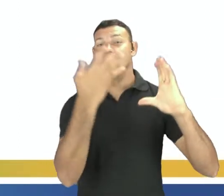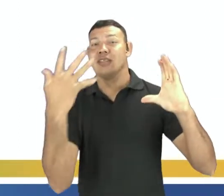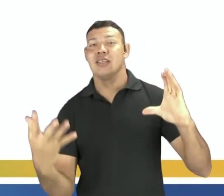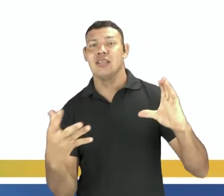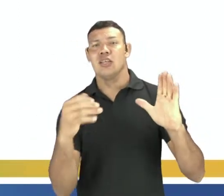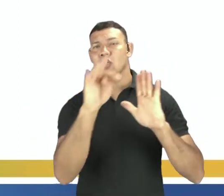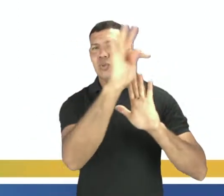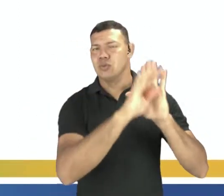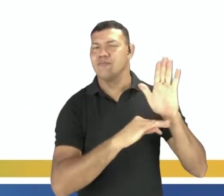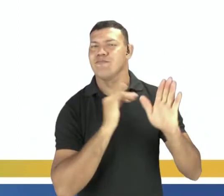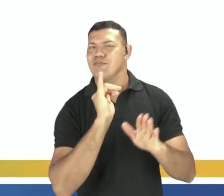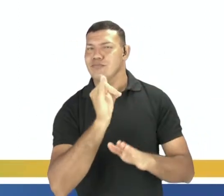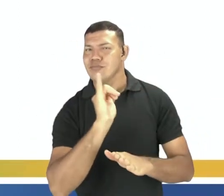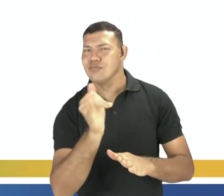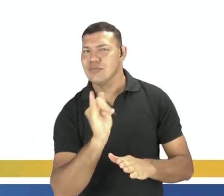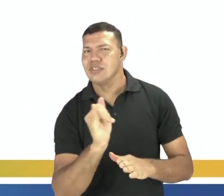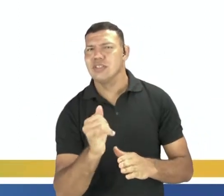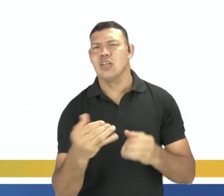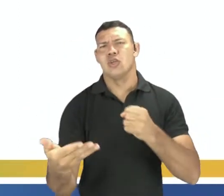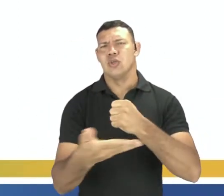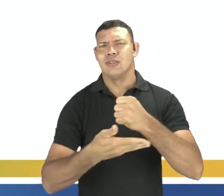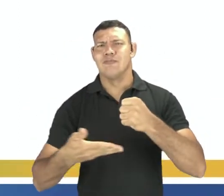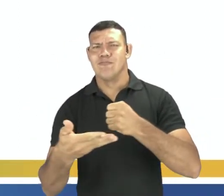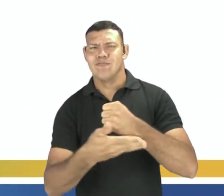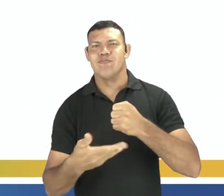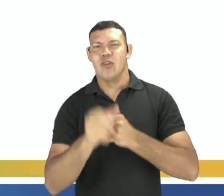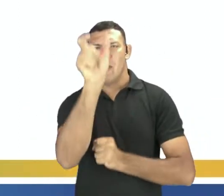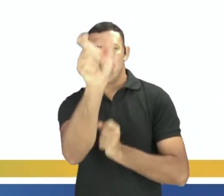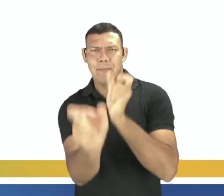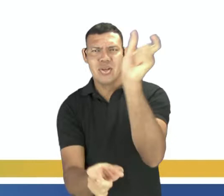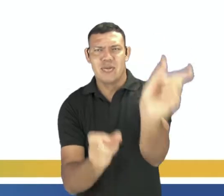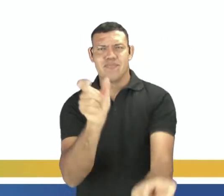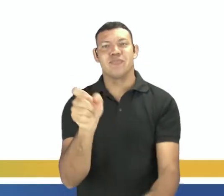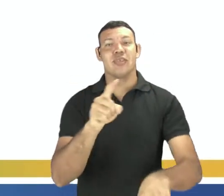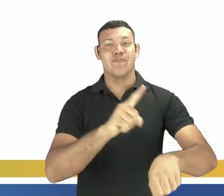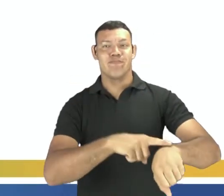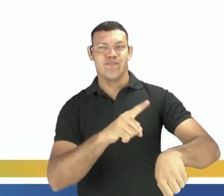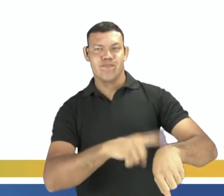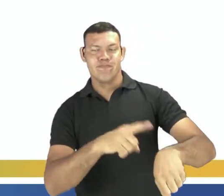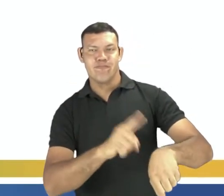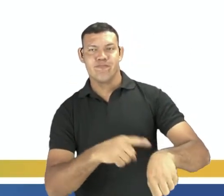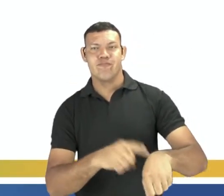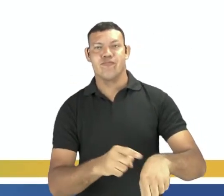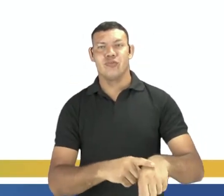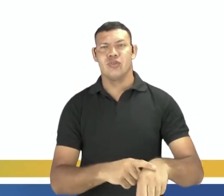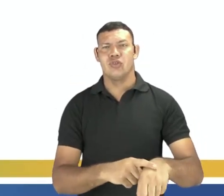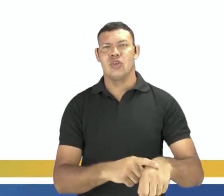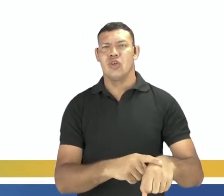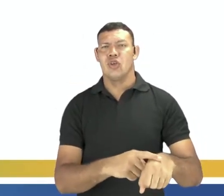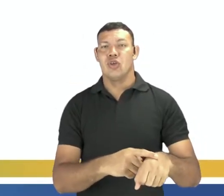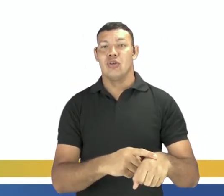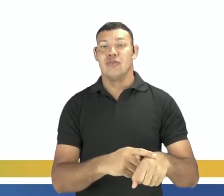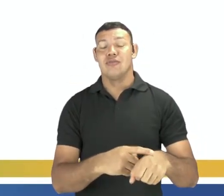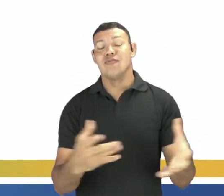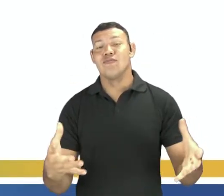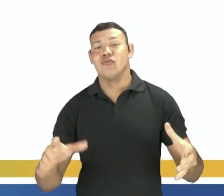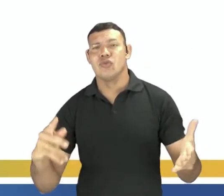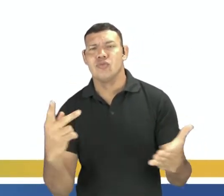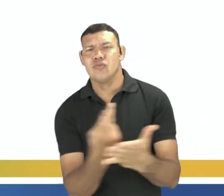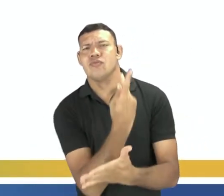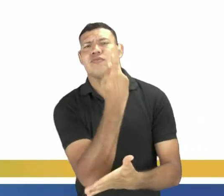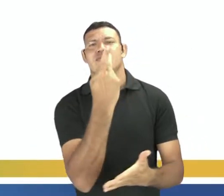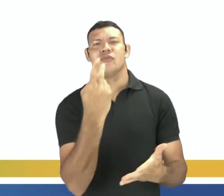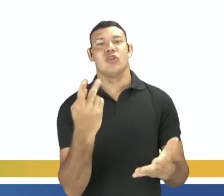narrativo. Ele é baseado na ação que envolve personagens, tempo, espaço, conflito e seus elementos são o fato,